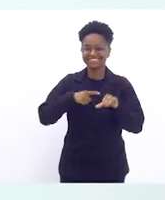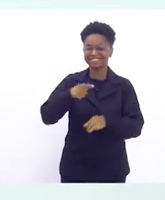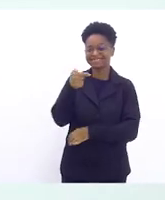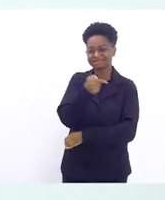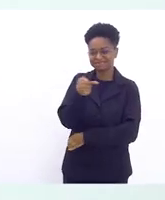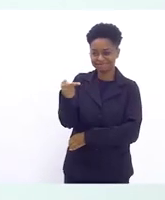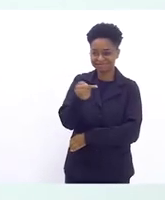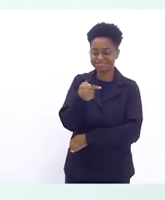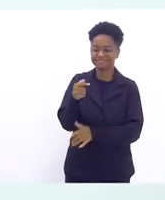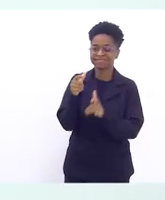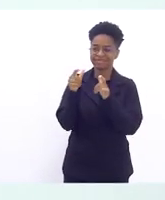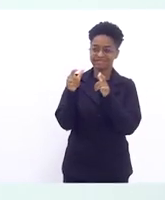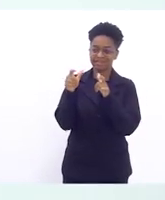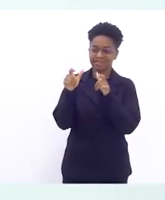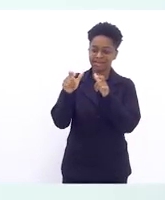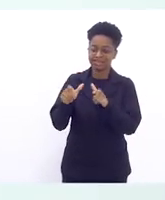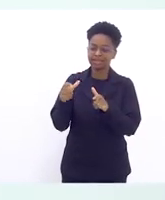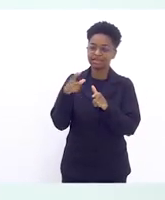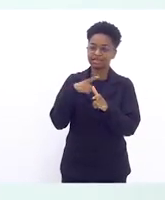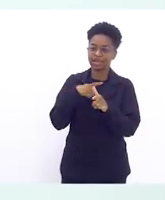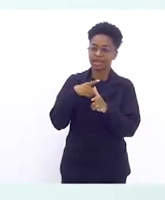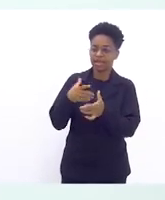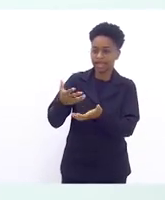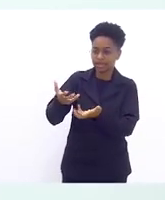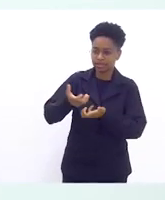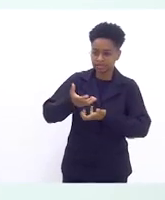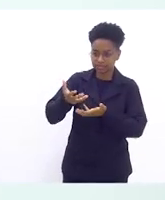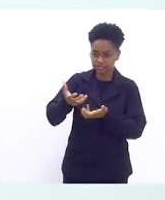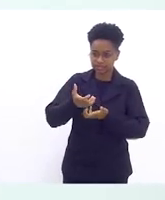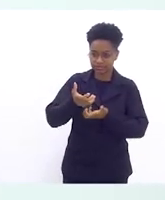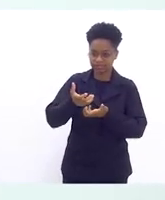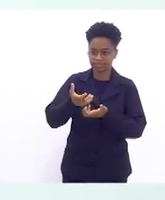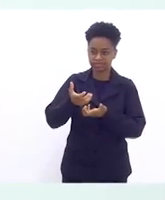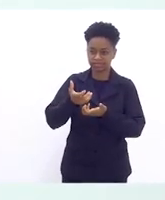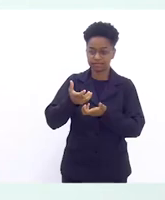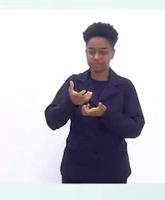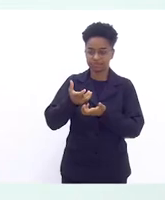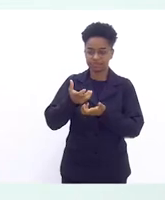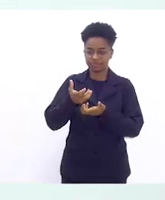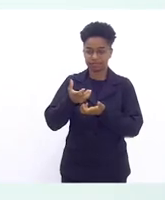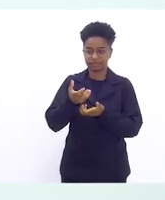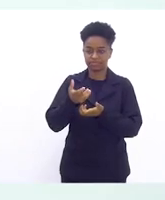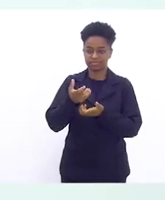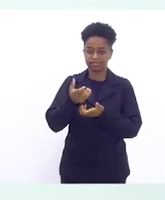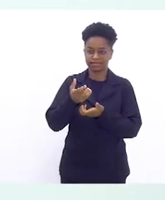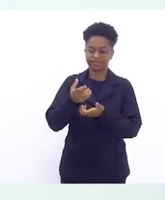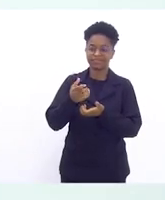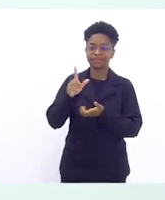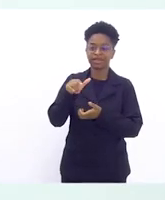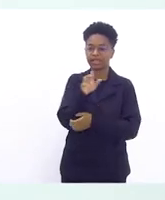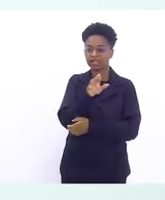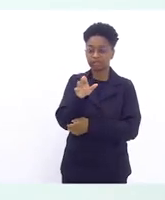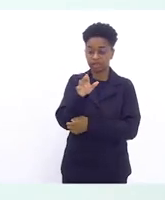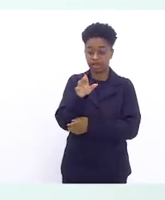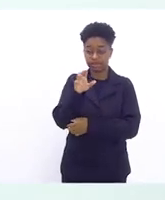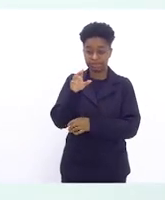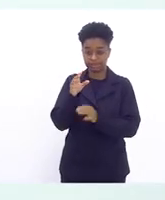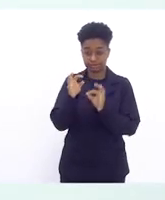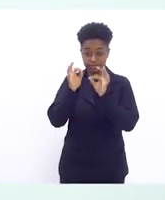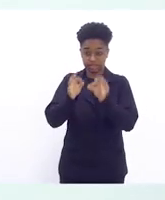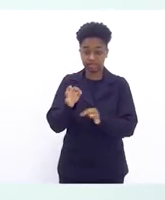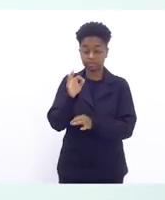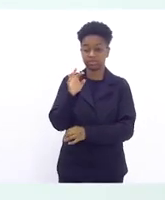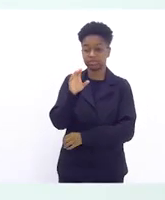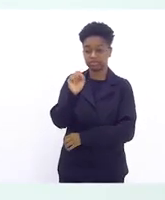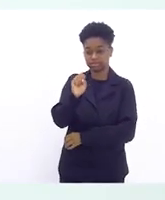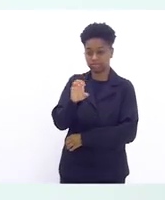hídricos que estava nesse estudo que recebem então recebendo esgoto que eles têm chamada coleta de tempo seco né ou seja não